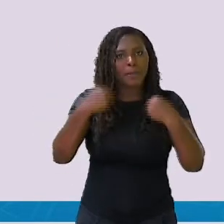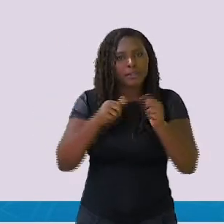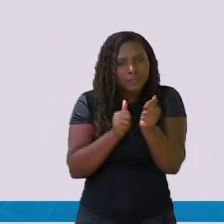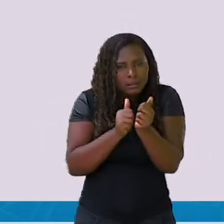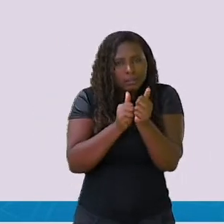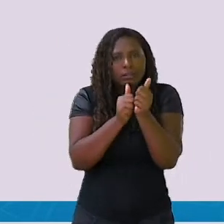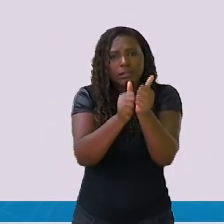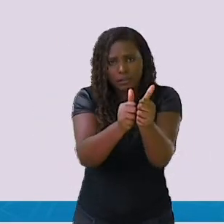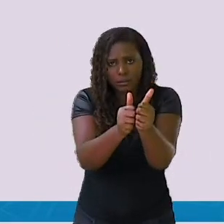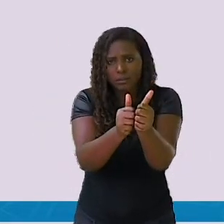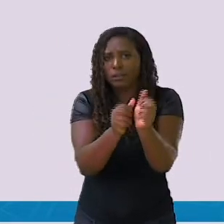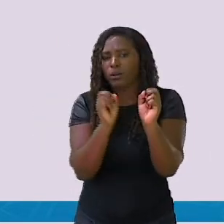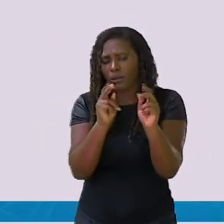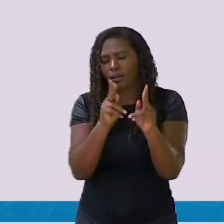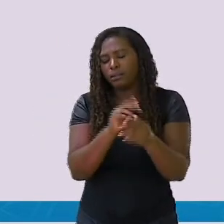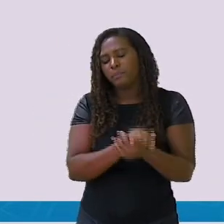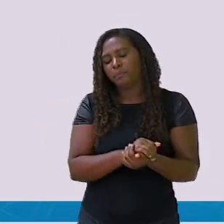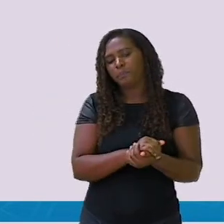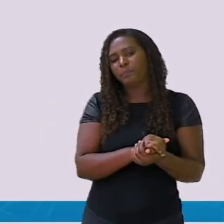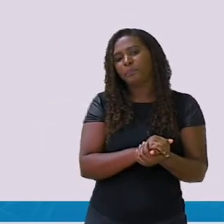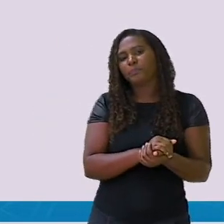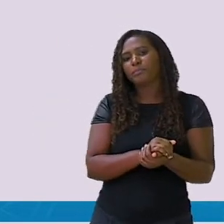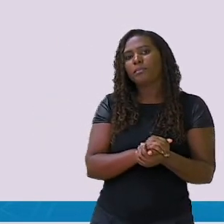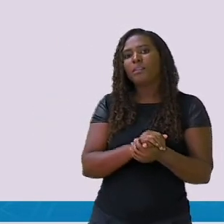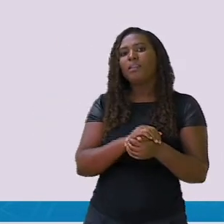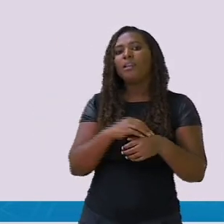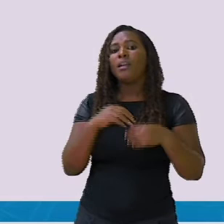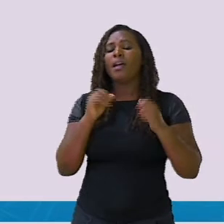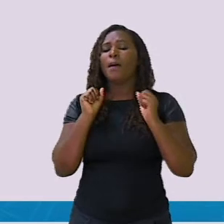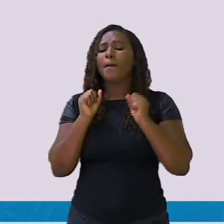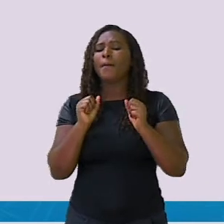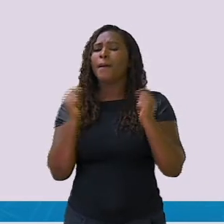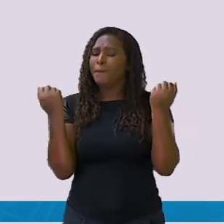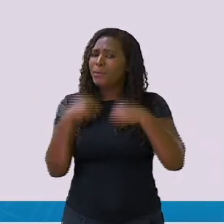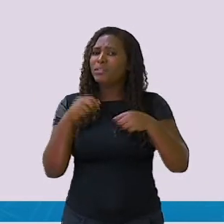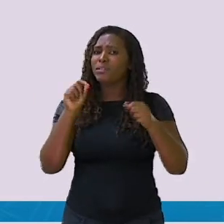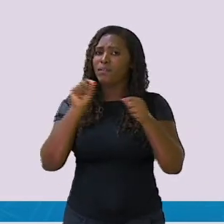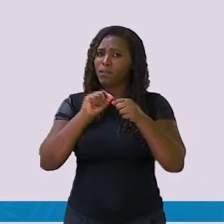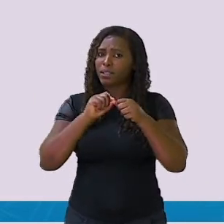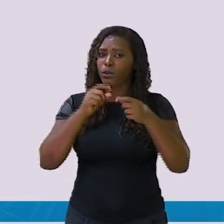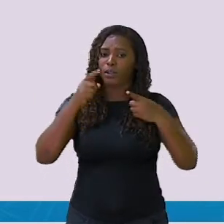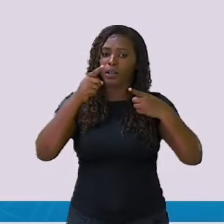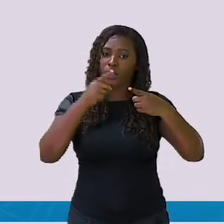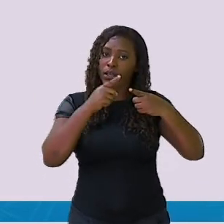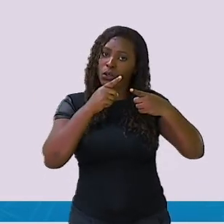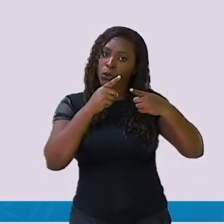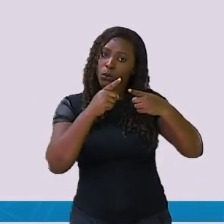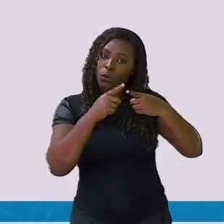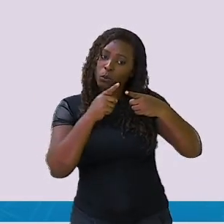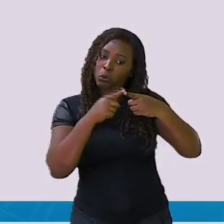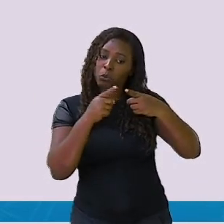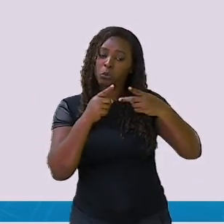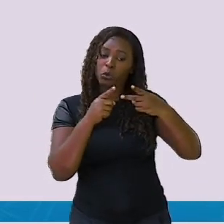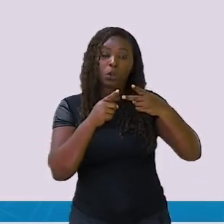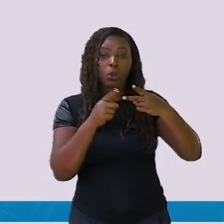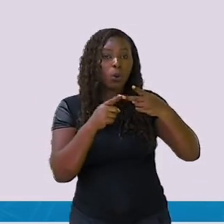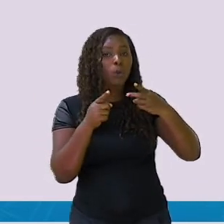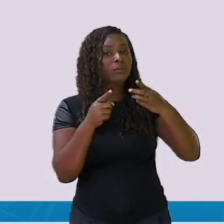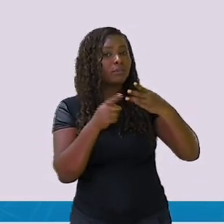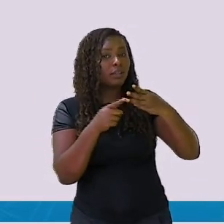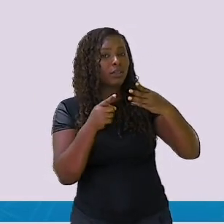Essas conexões podem ser de 2, 3 ou 4 níveis. O que a gente quer dizer? Você pode falar meios de